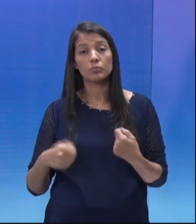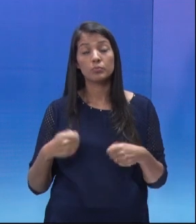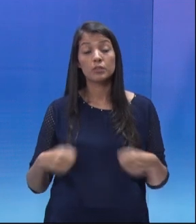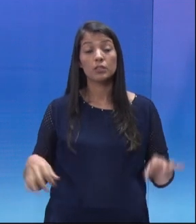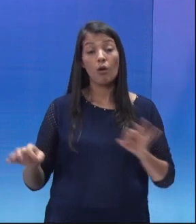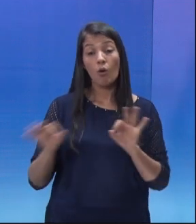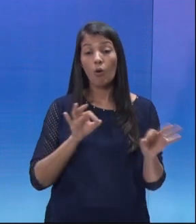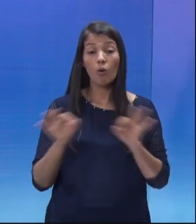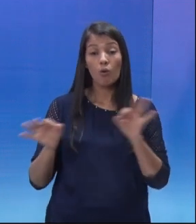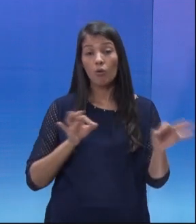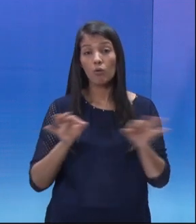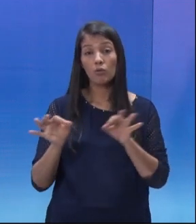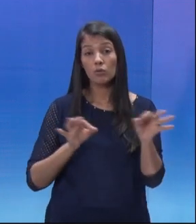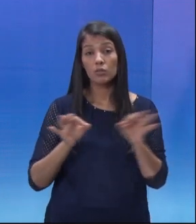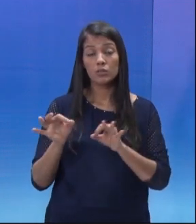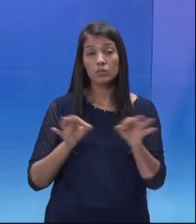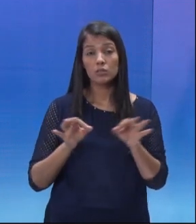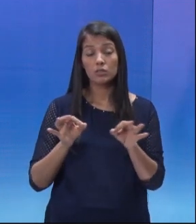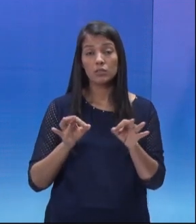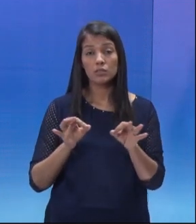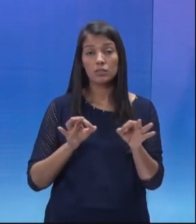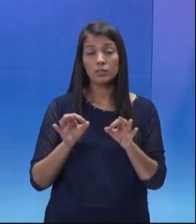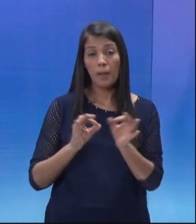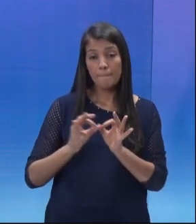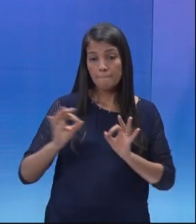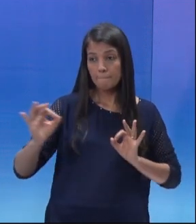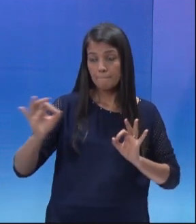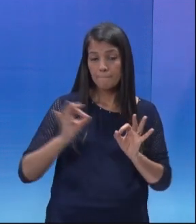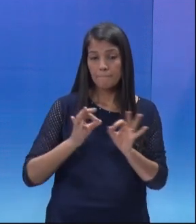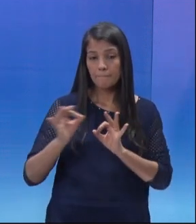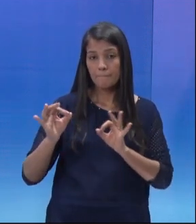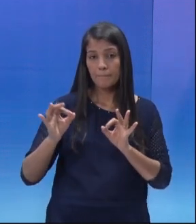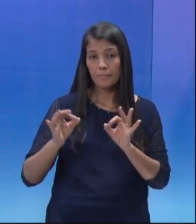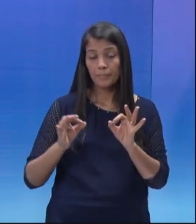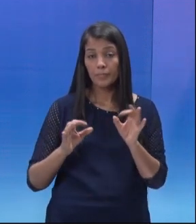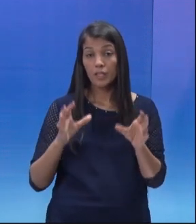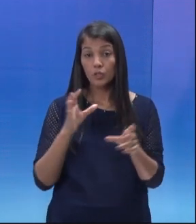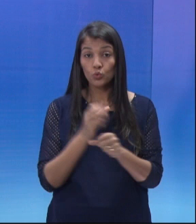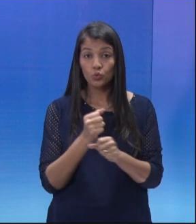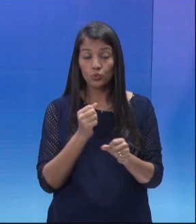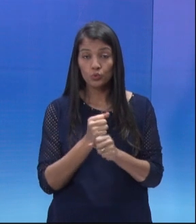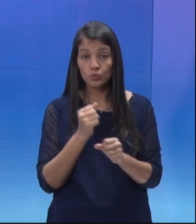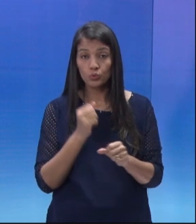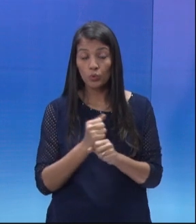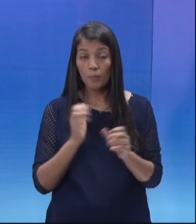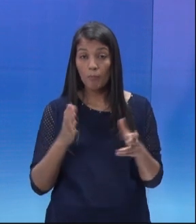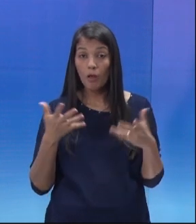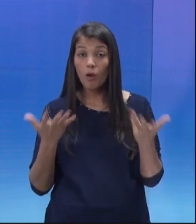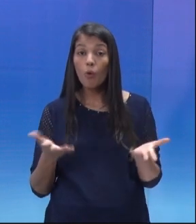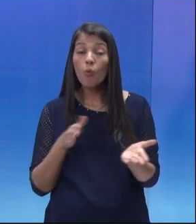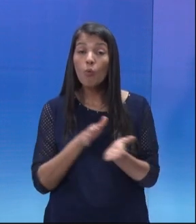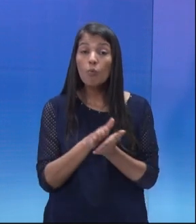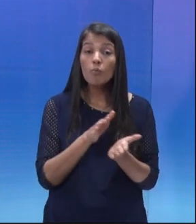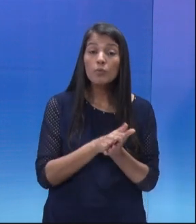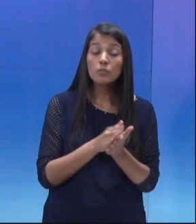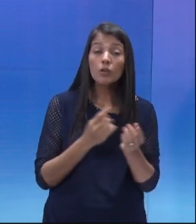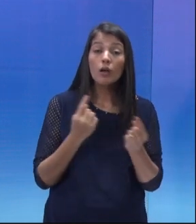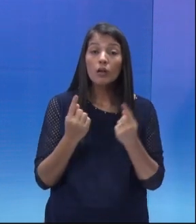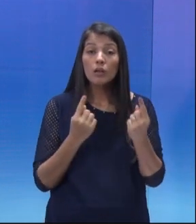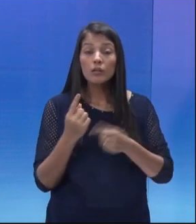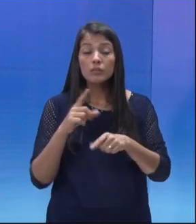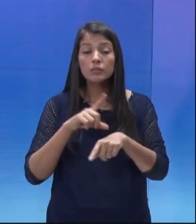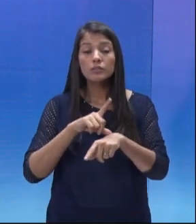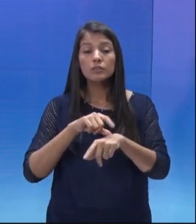medida. Logo, nós temos que 15 betas são emitidas a cada minuto, então qual que é a emissão por hora? Ou seja, 60